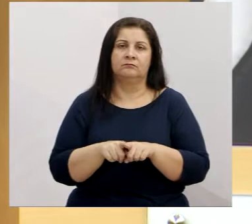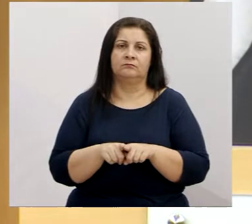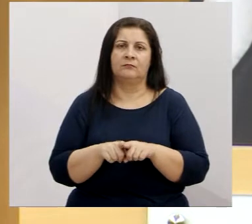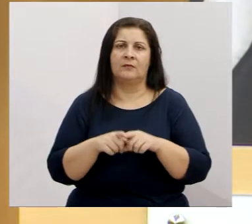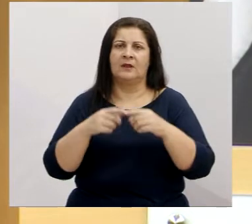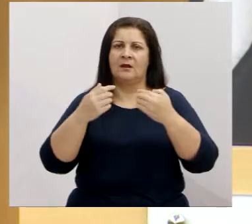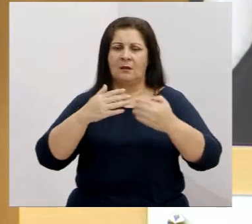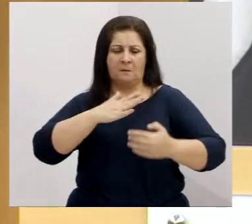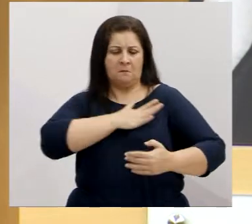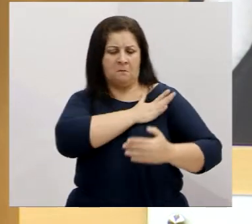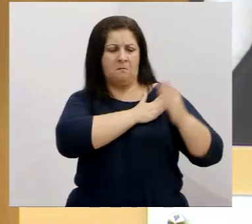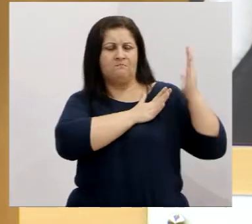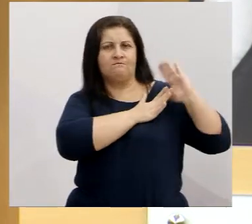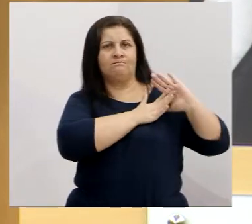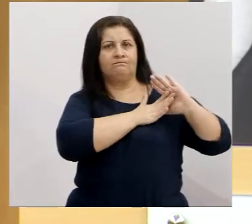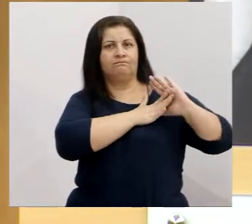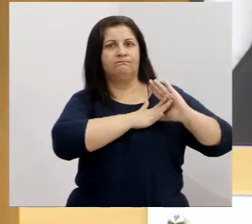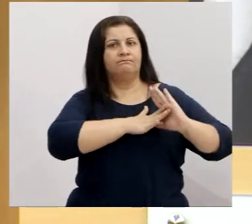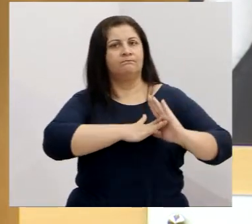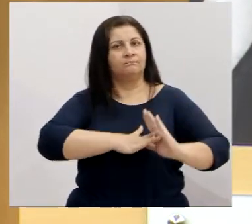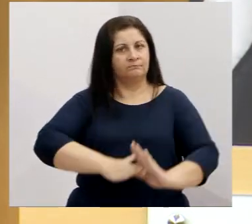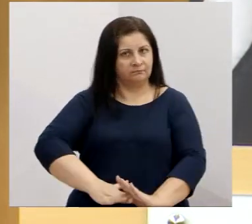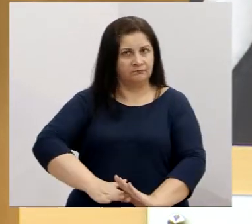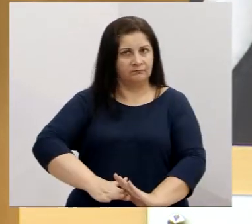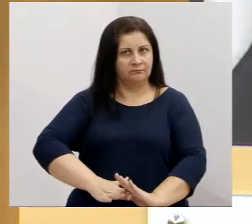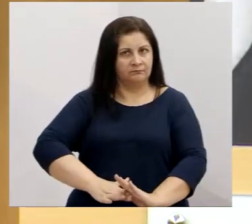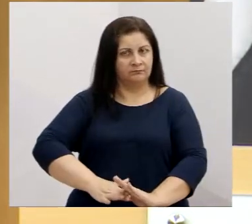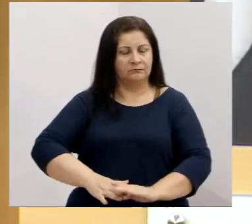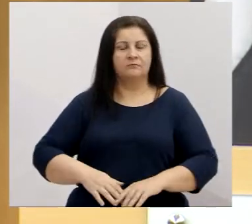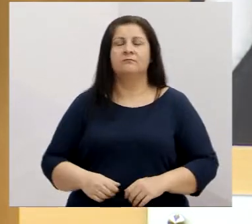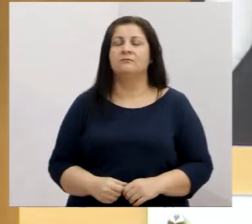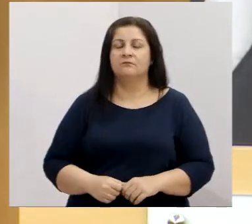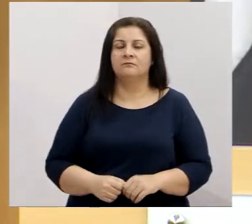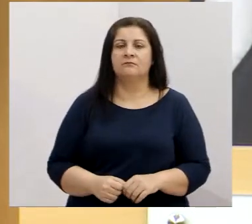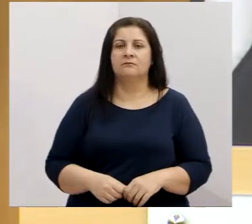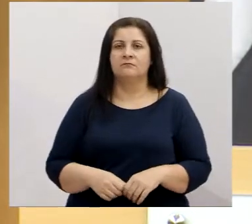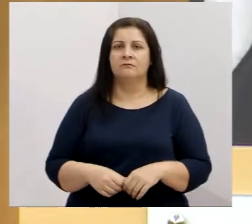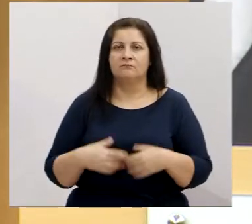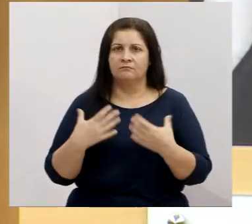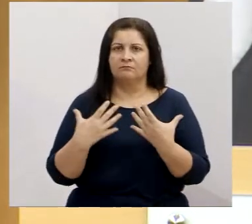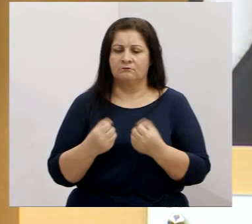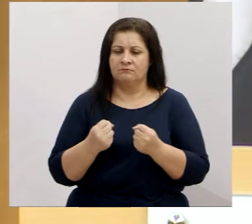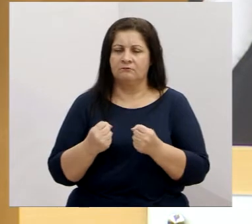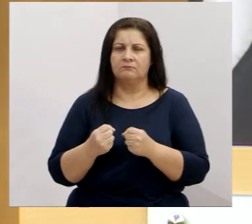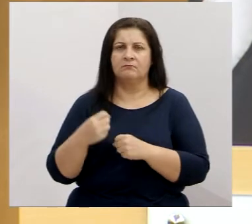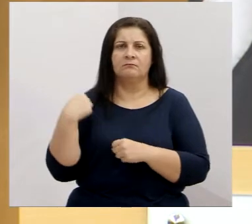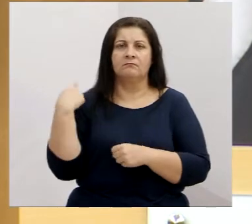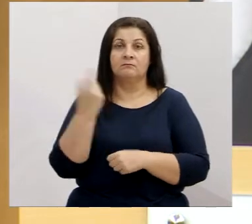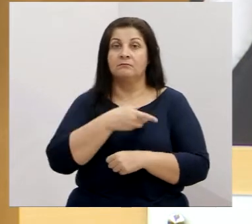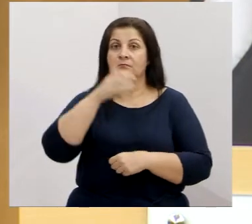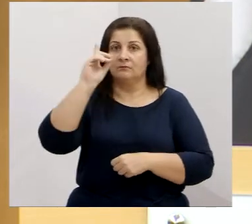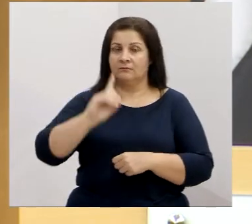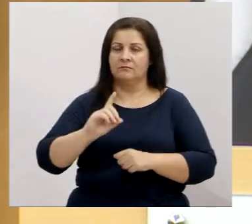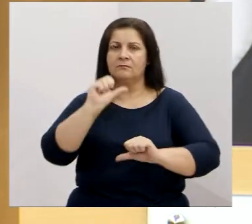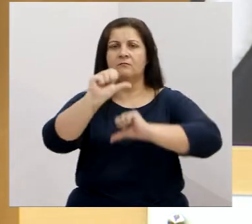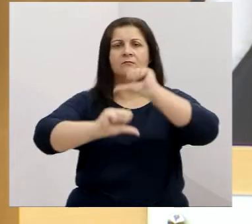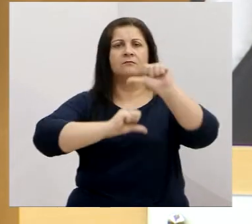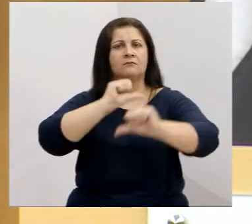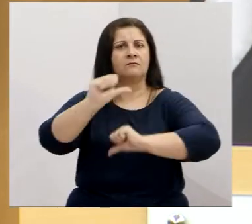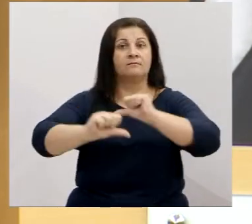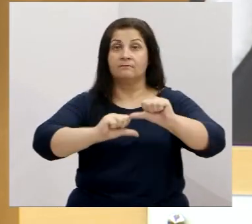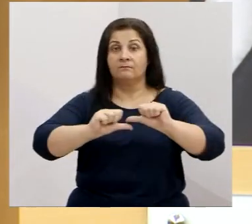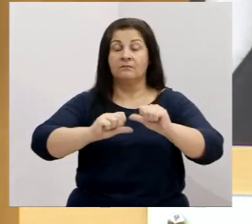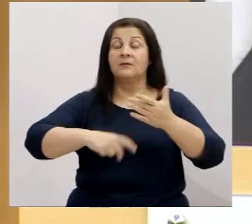derrubar os preconceitos vamos fazer valer os nossos direitos e vamos transformar essa realidade